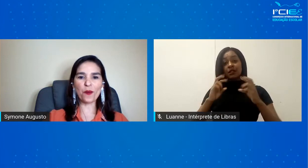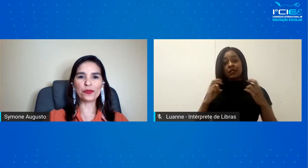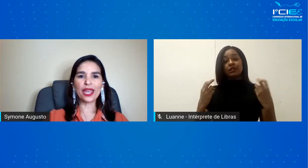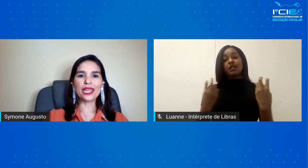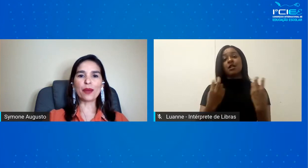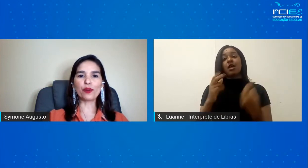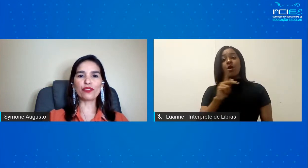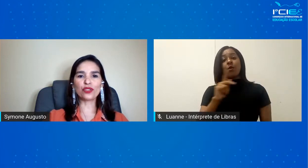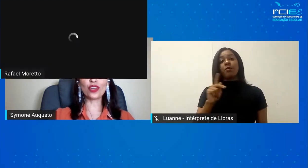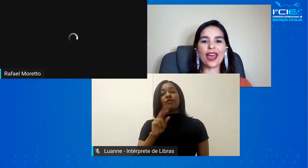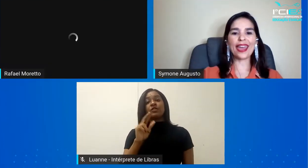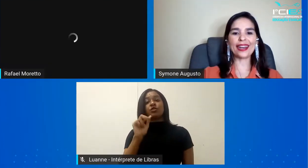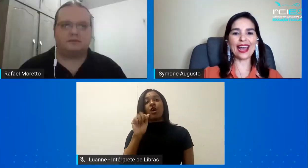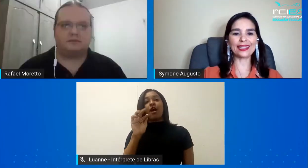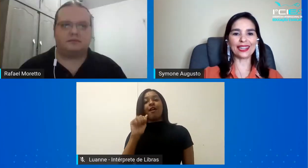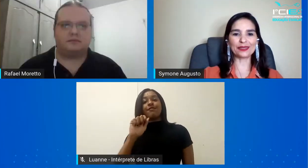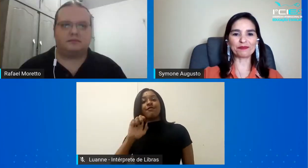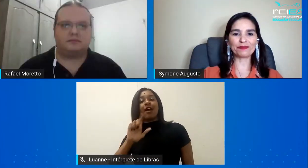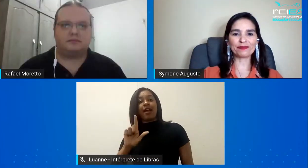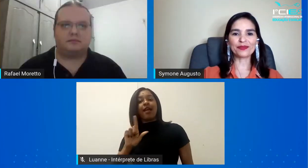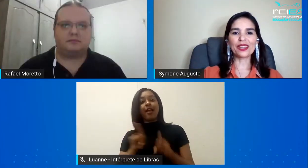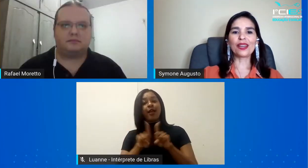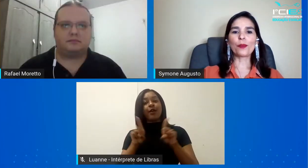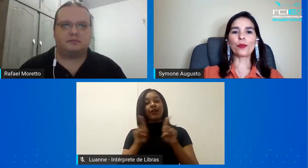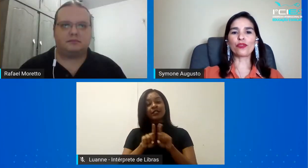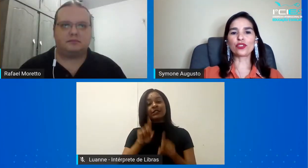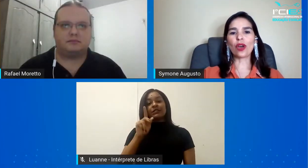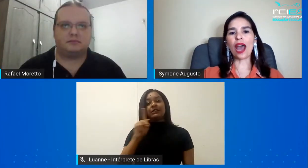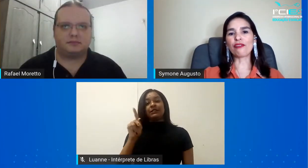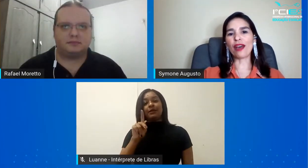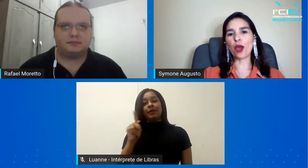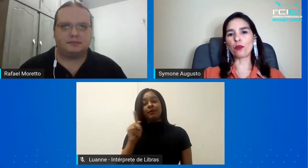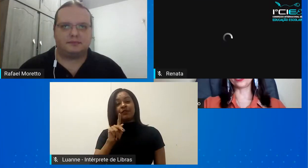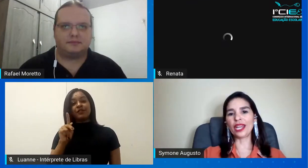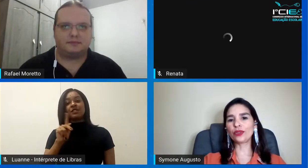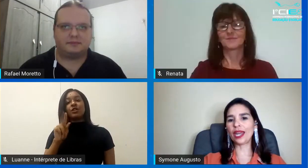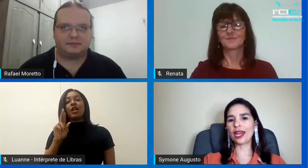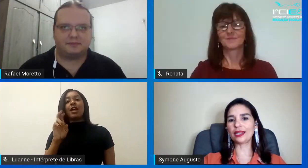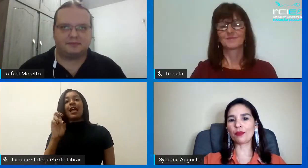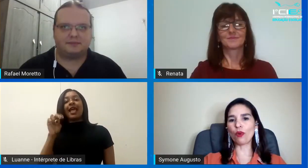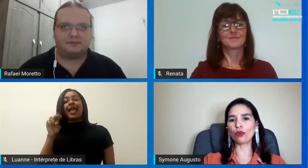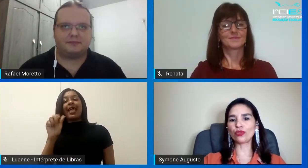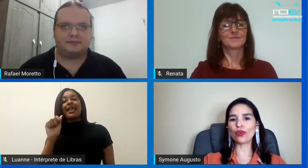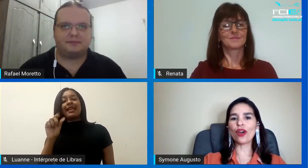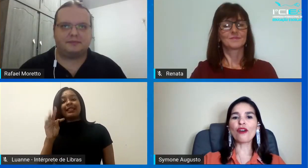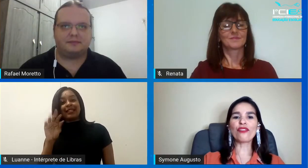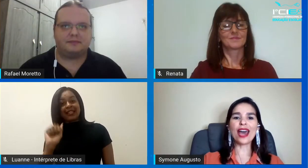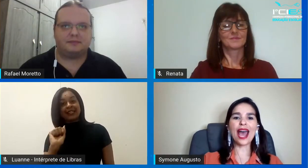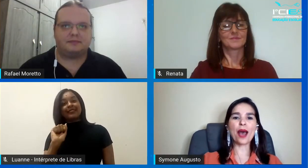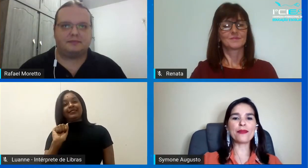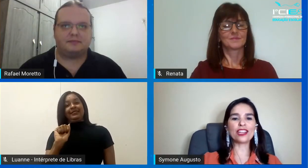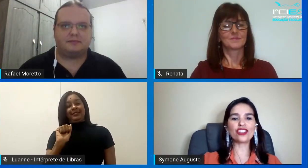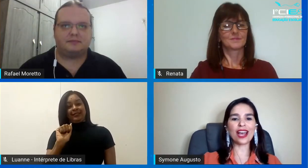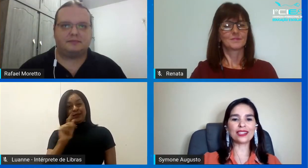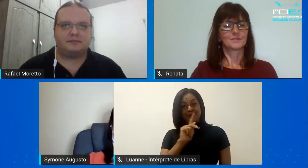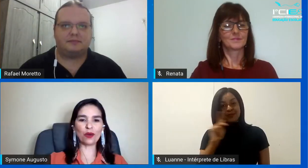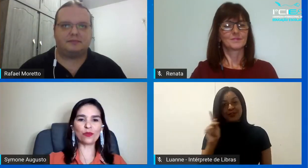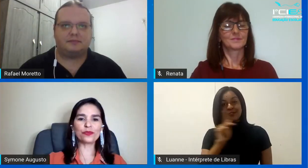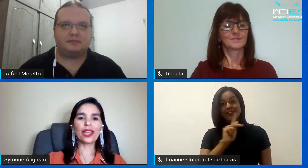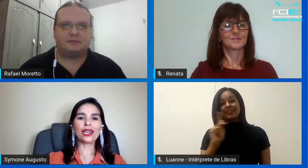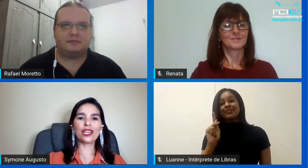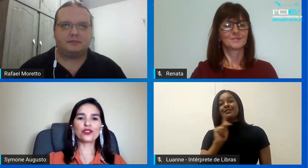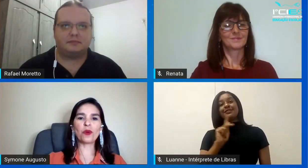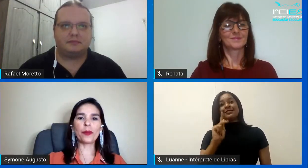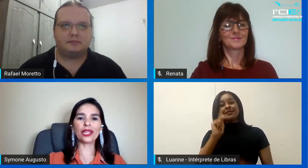Rafael e a professora Renata Professor Rafael moretto e Renata bolson fará a